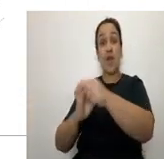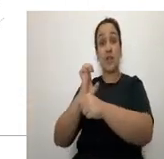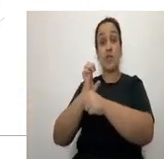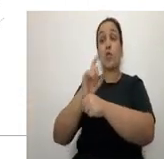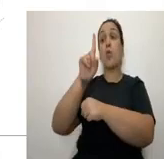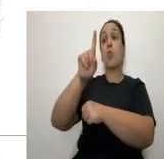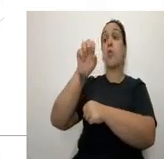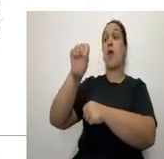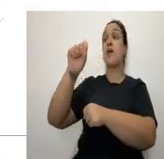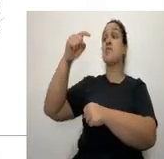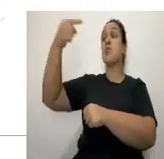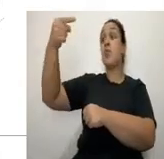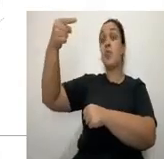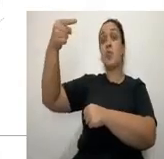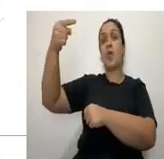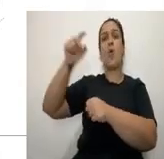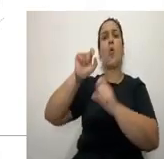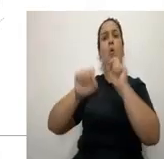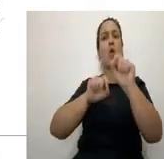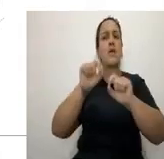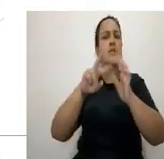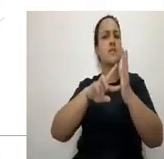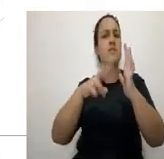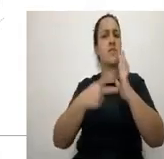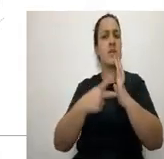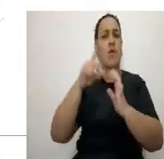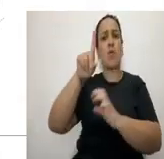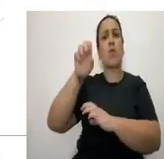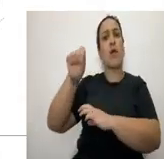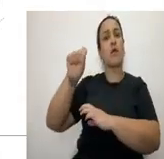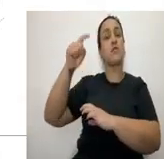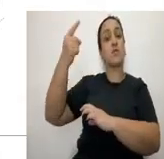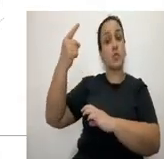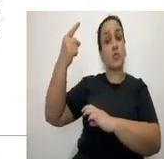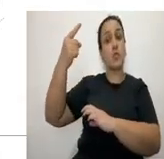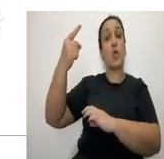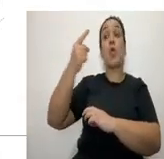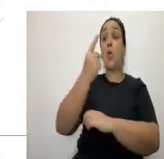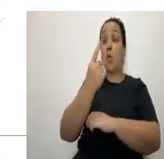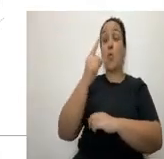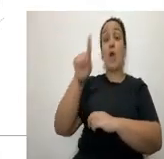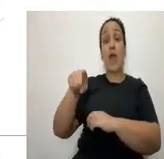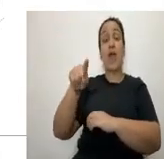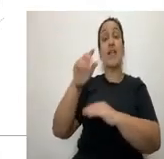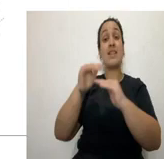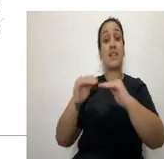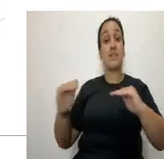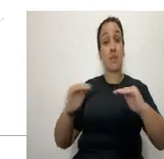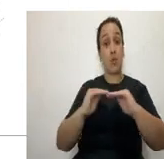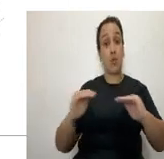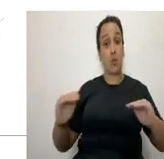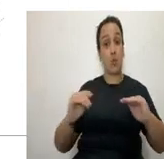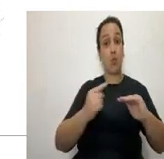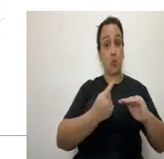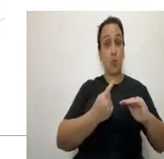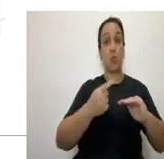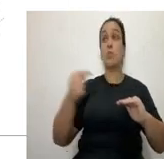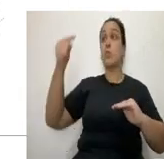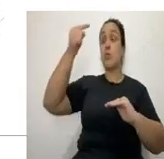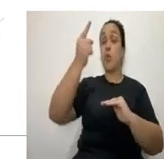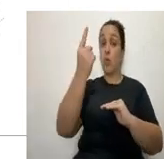só tem um elétron, eu paro com 1s1. O que quer dizer esse 1s1? 1 é o nível, S